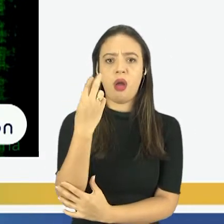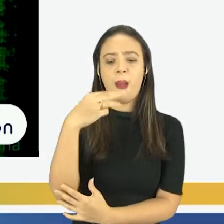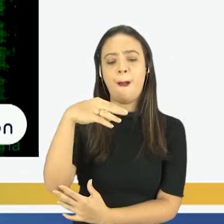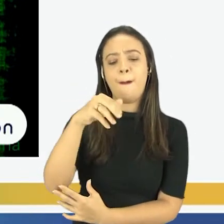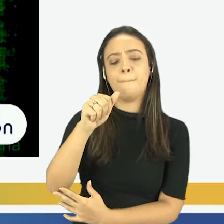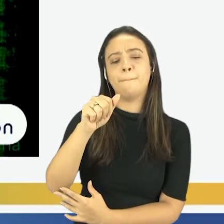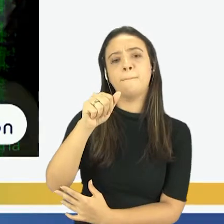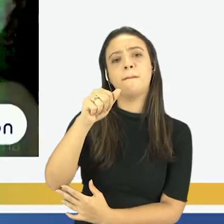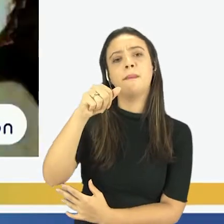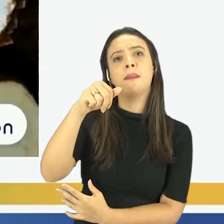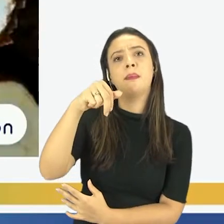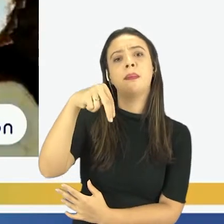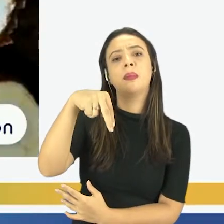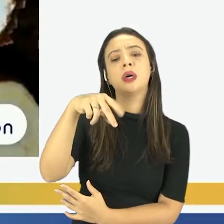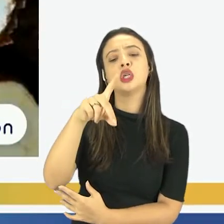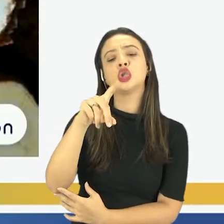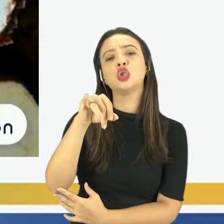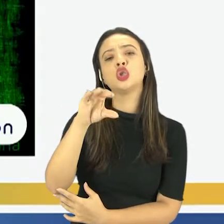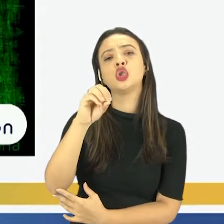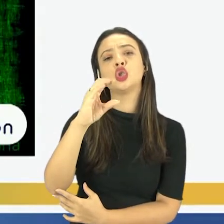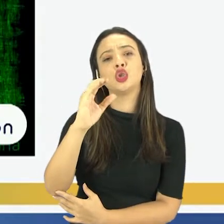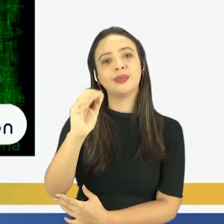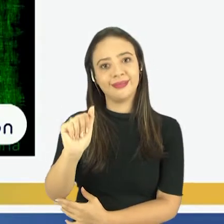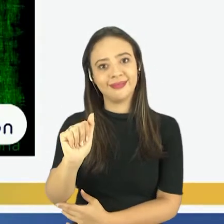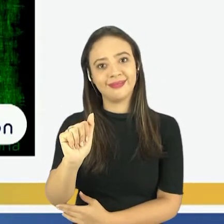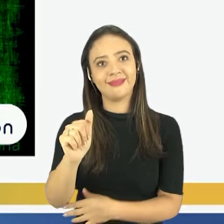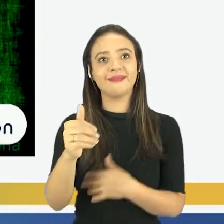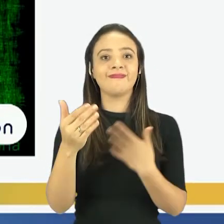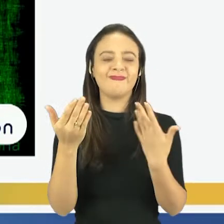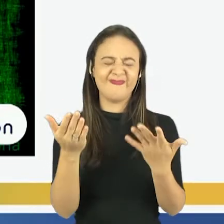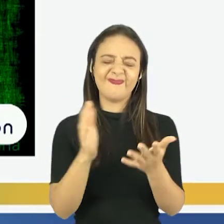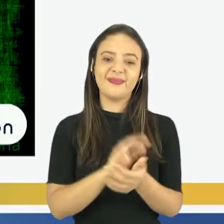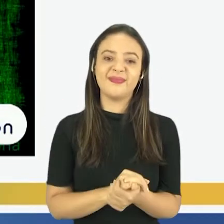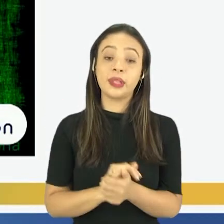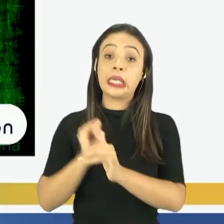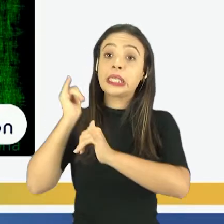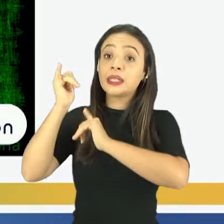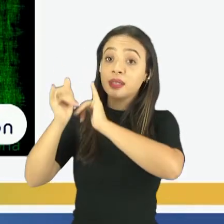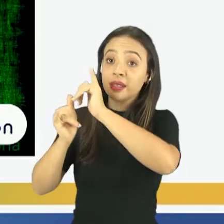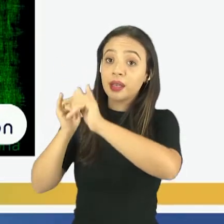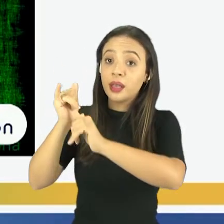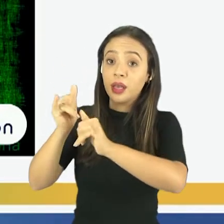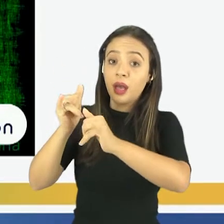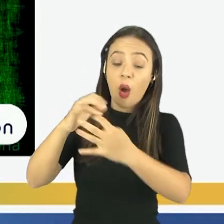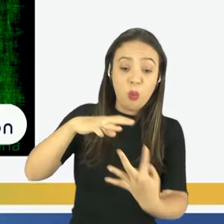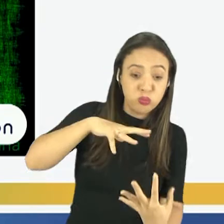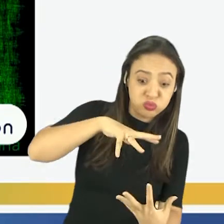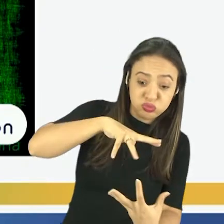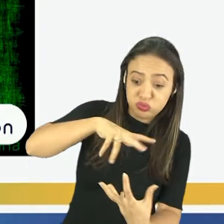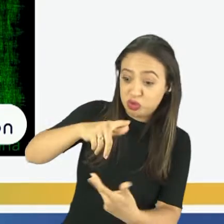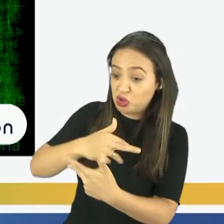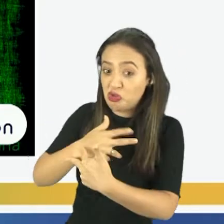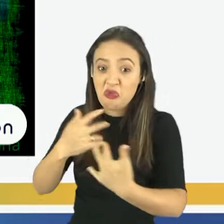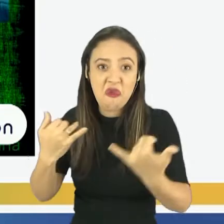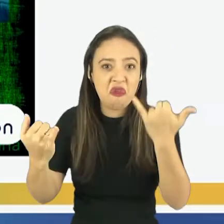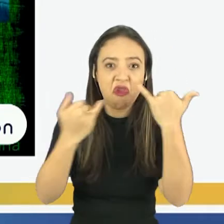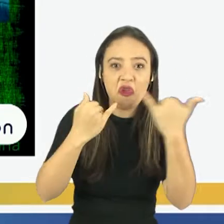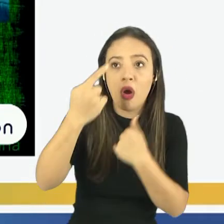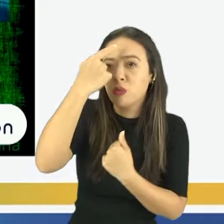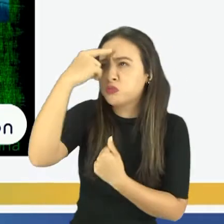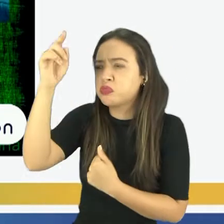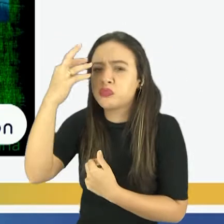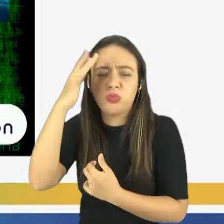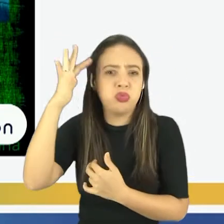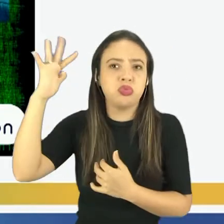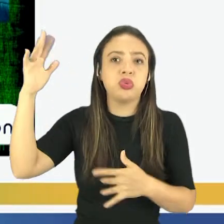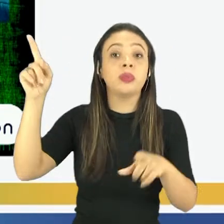mais conhecida por nós como mandioca. As lendas são um universo inteiro de fantasia e